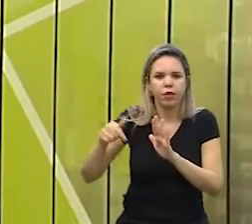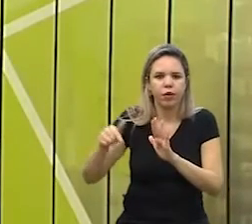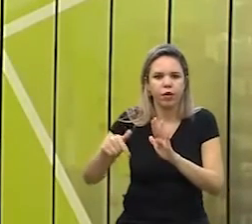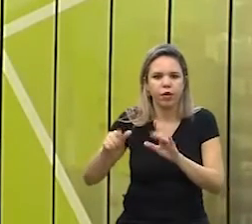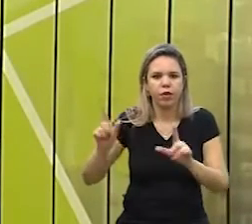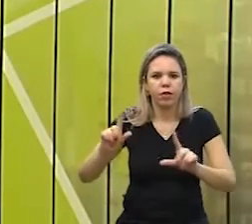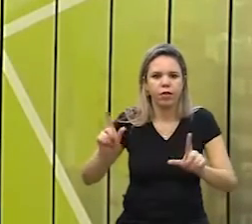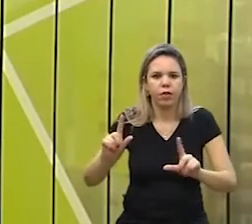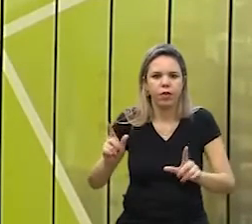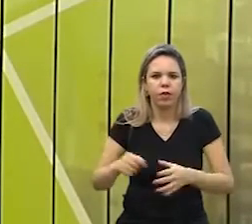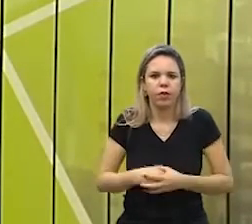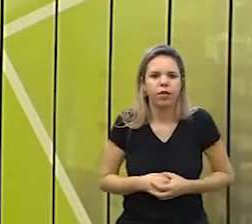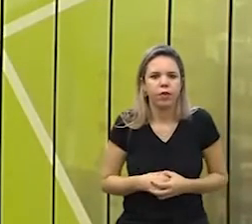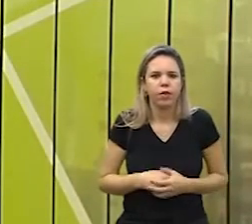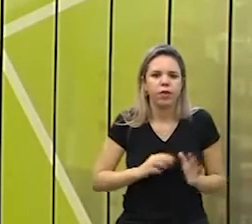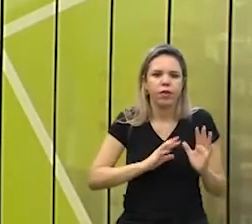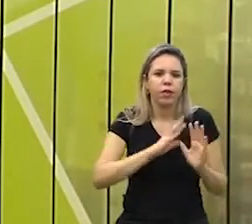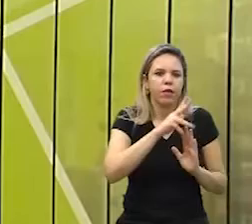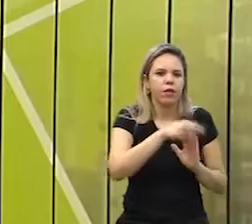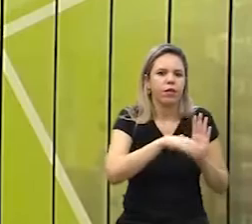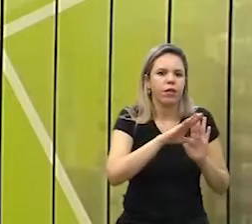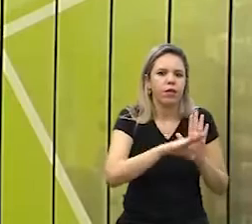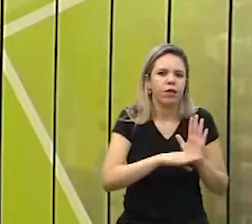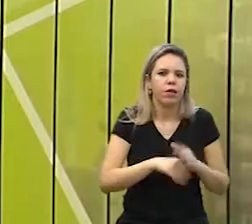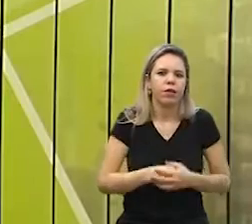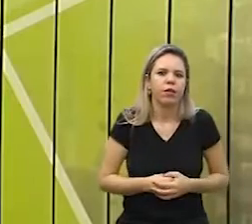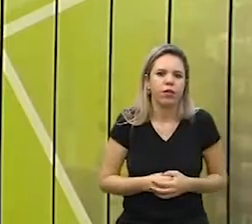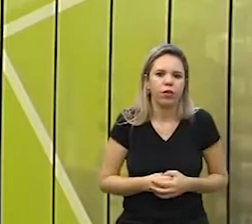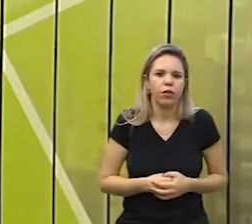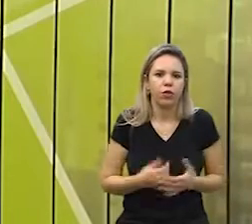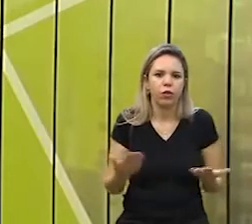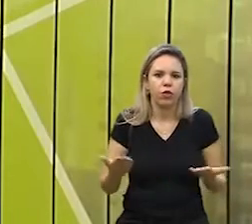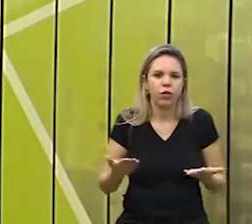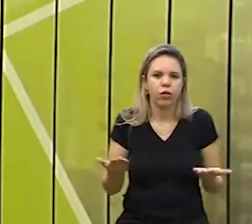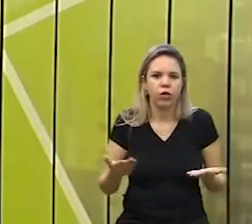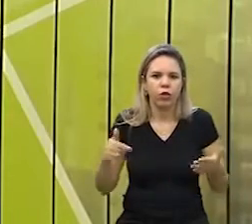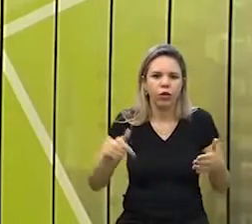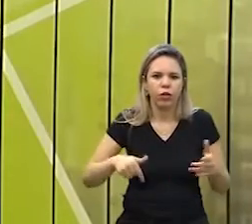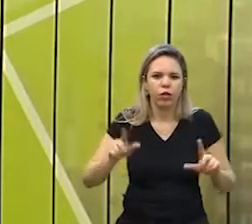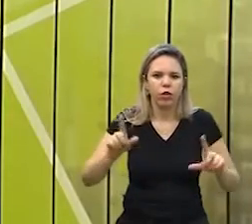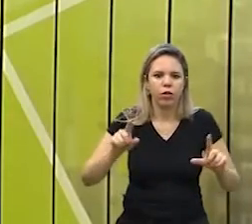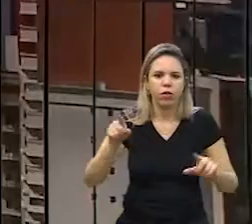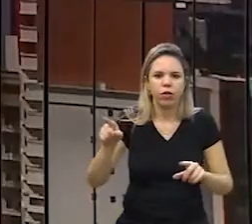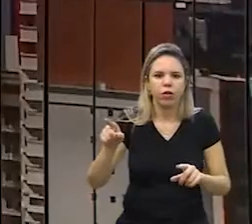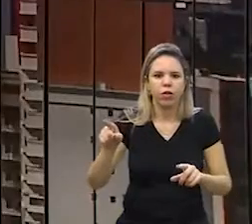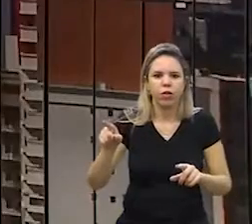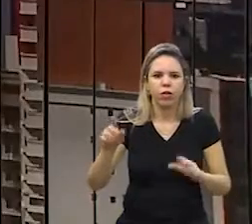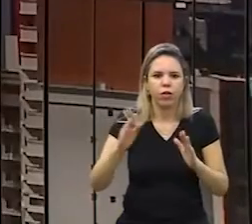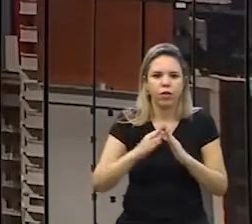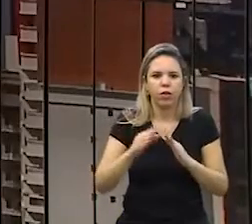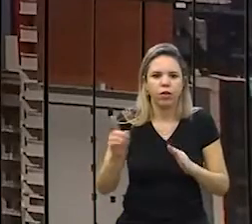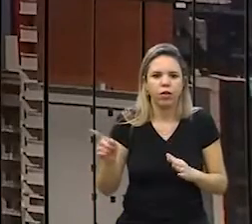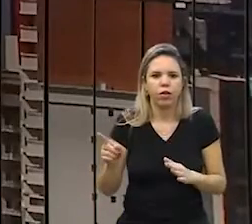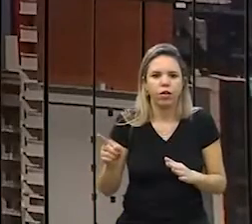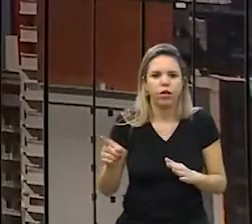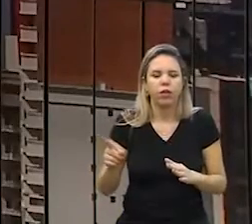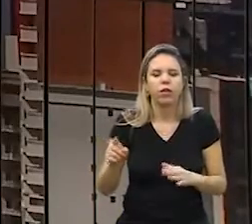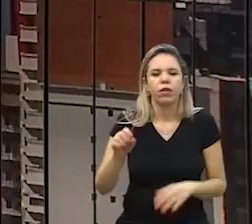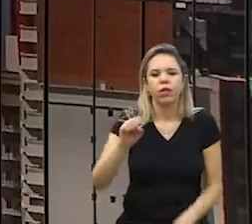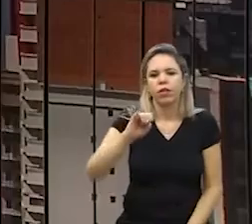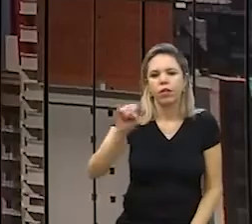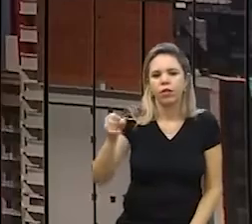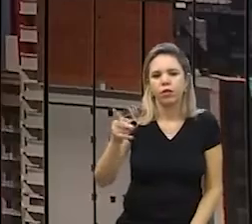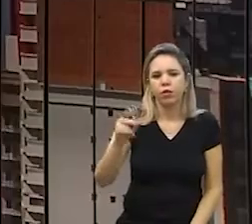na nossa tela do Giro Ambiental. É isso por hoje, eu aqui no estúdio, Vitor lá da casa dele, na Serra do